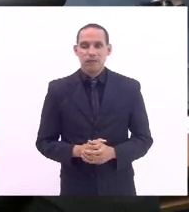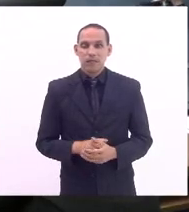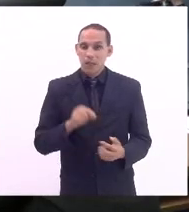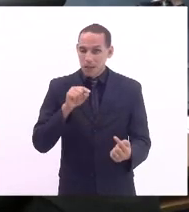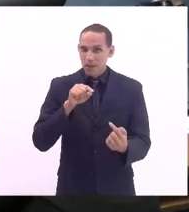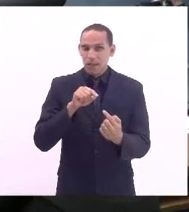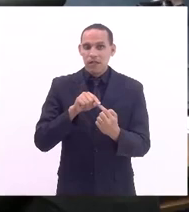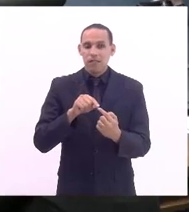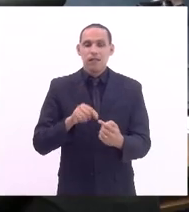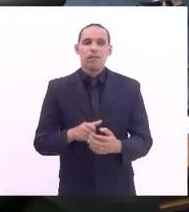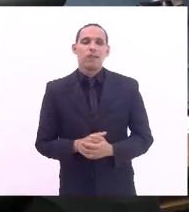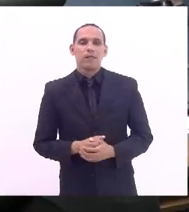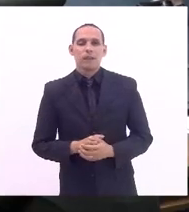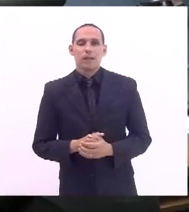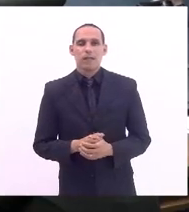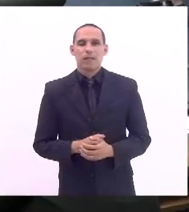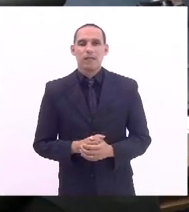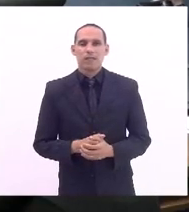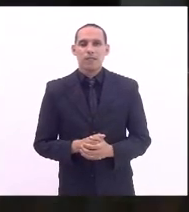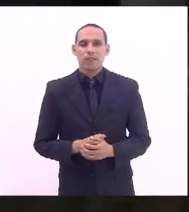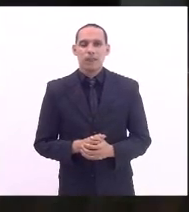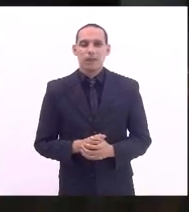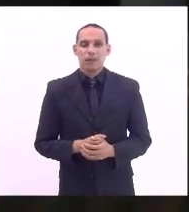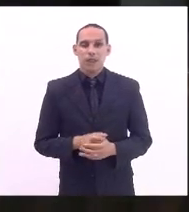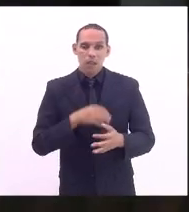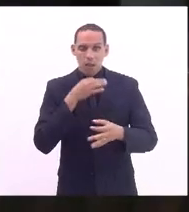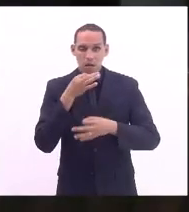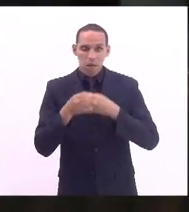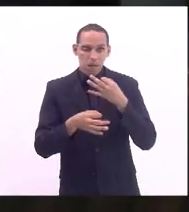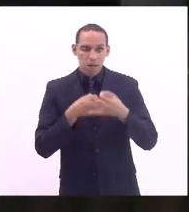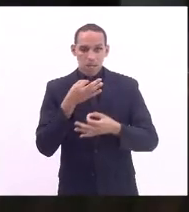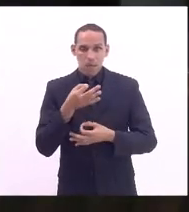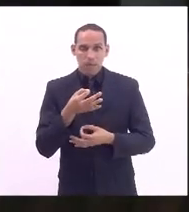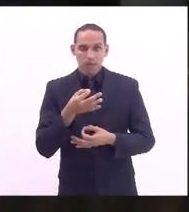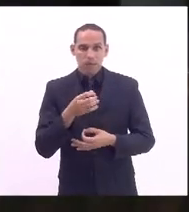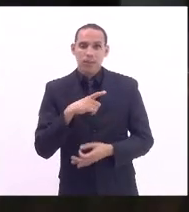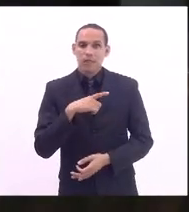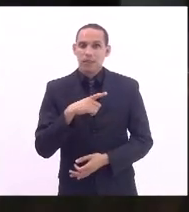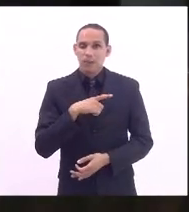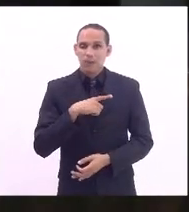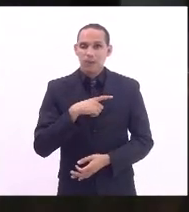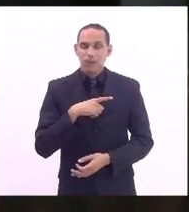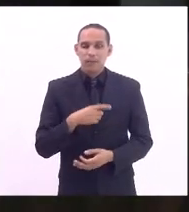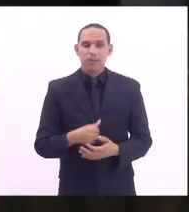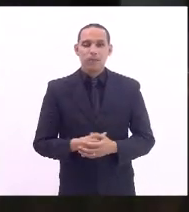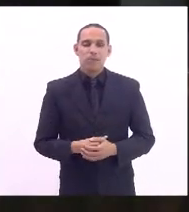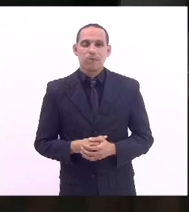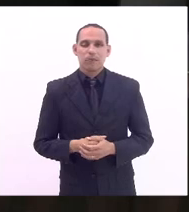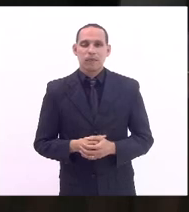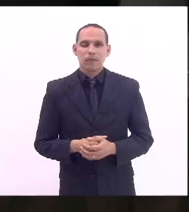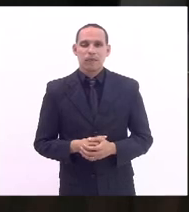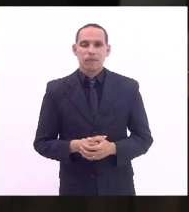Favorável, senhor presidente. Os pareceres emitidos